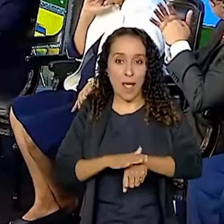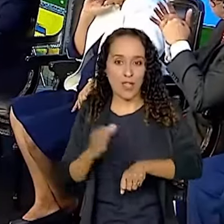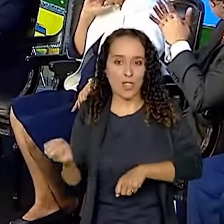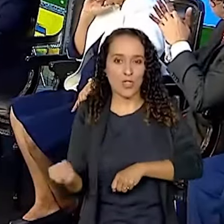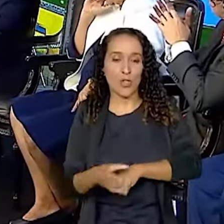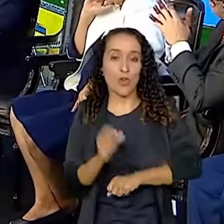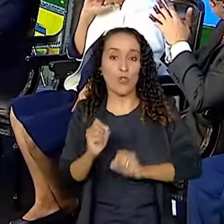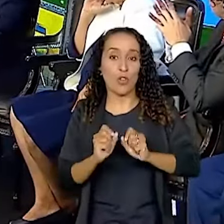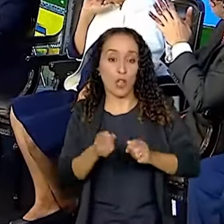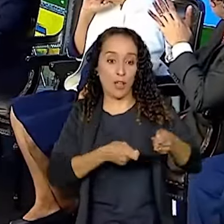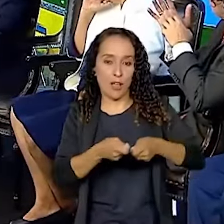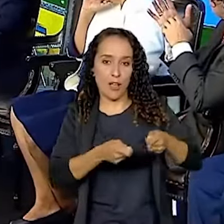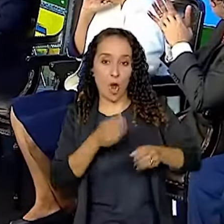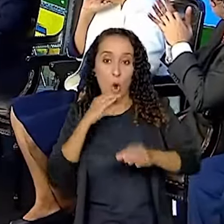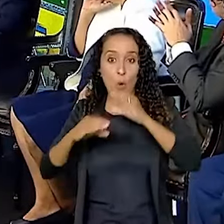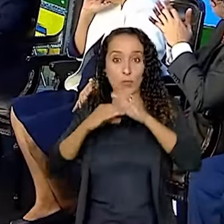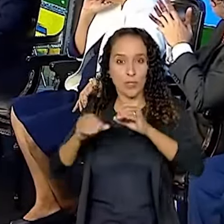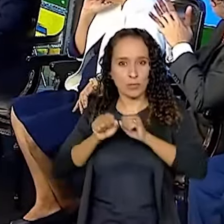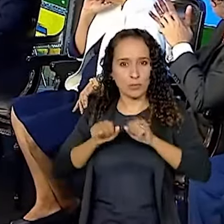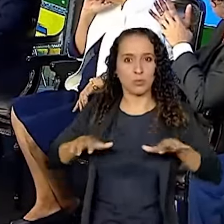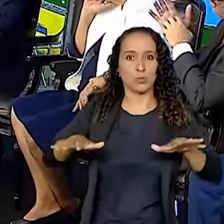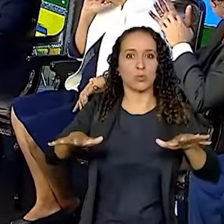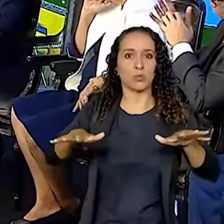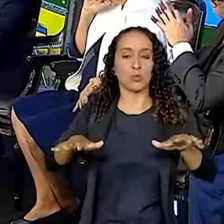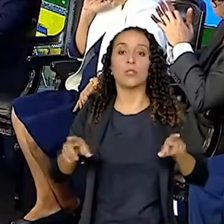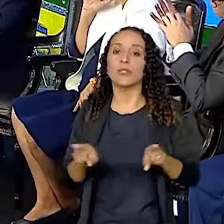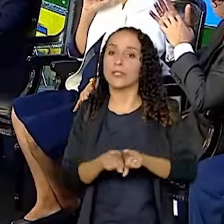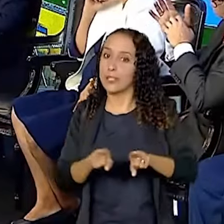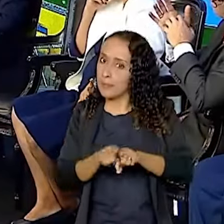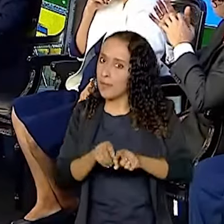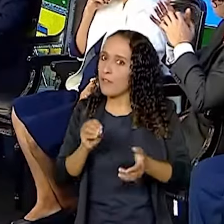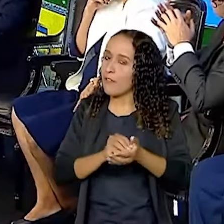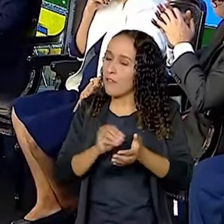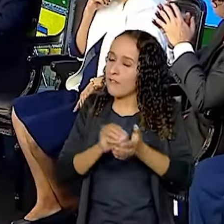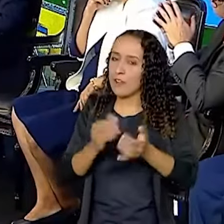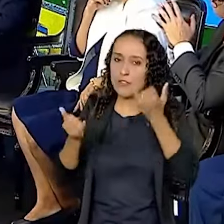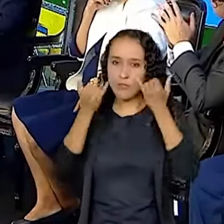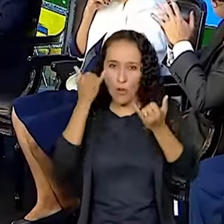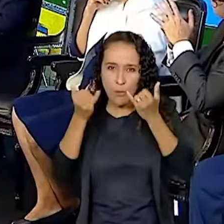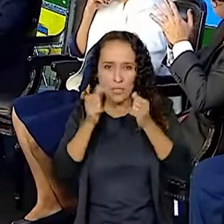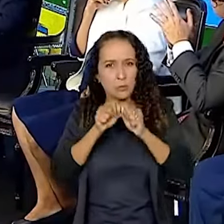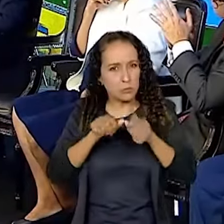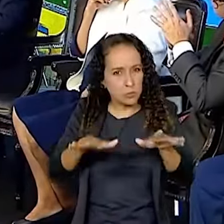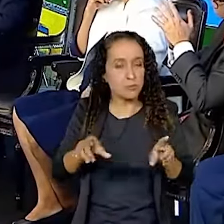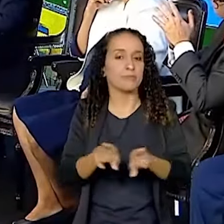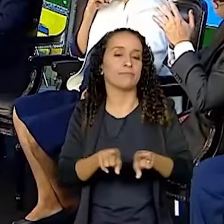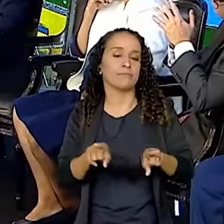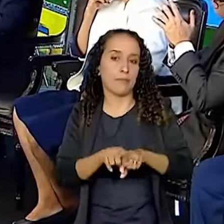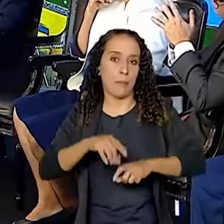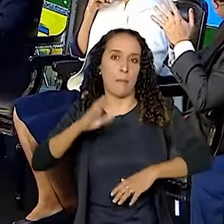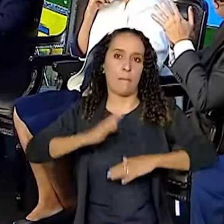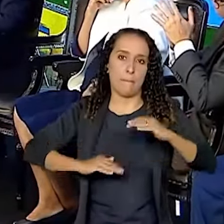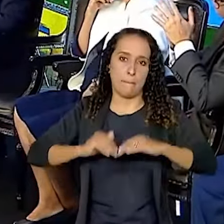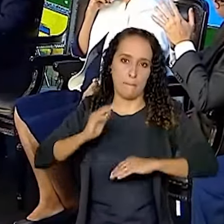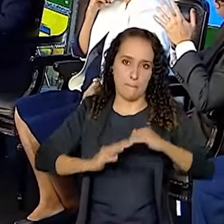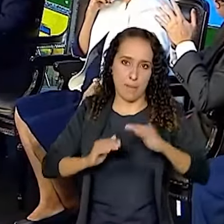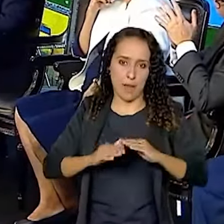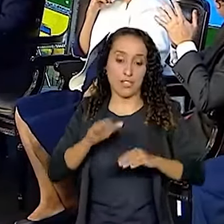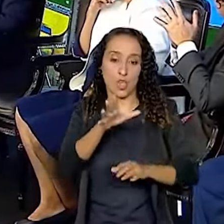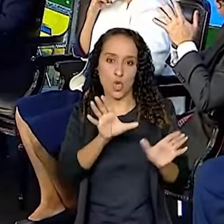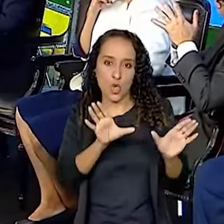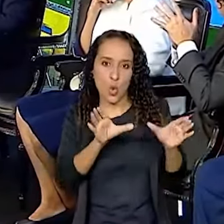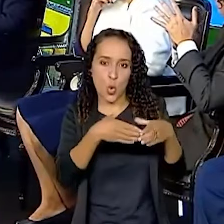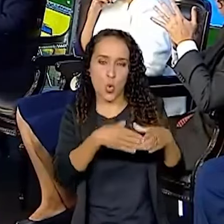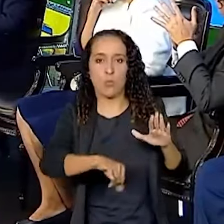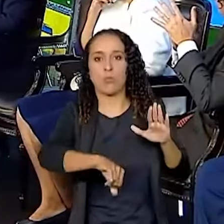eficaz instrumento de comunicação de massa e desinformação massiva pelas práticas desses